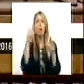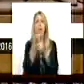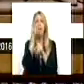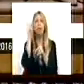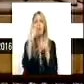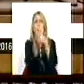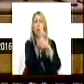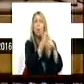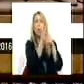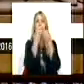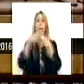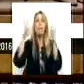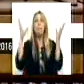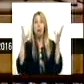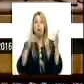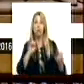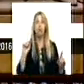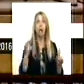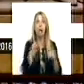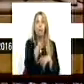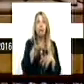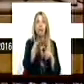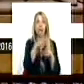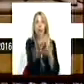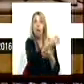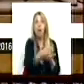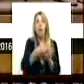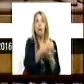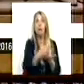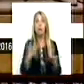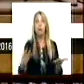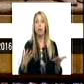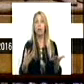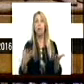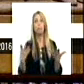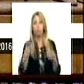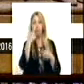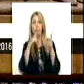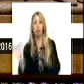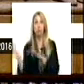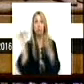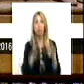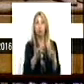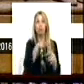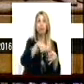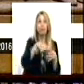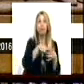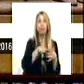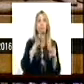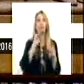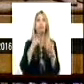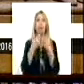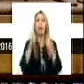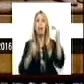e aceleração da desertificação de vastas regiões do território. Repovoar o interior e atenuar as assimetrias regionais